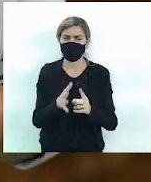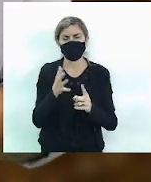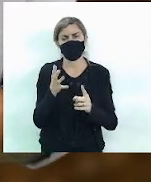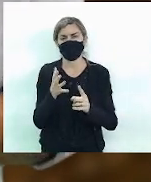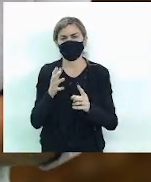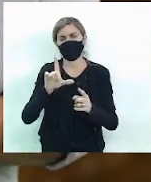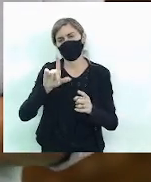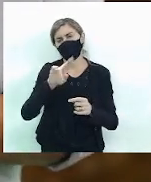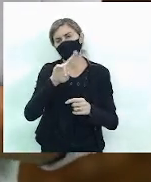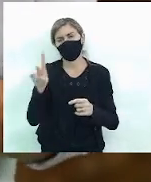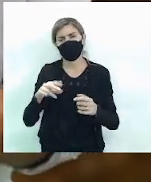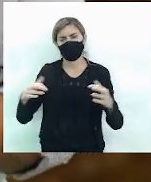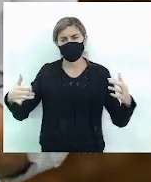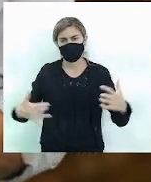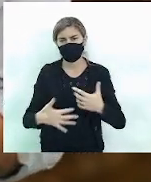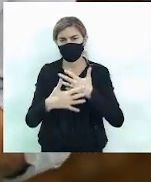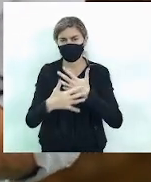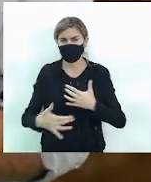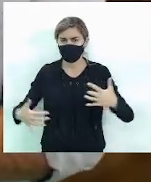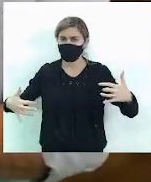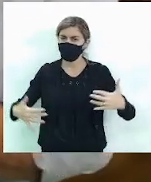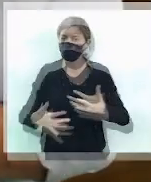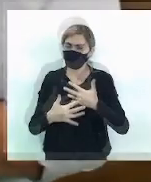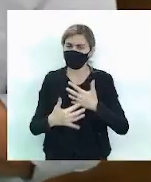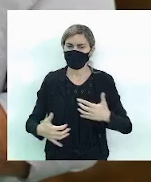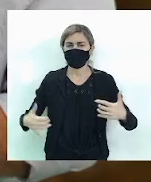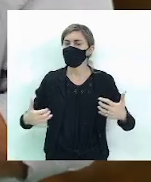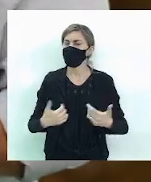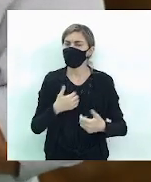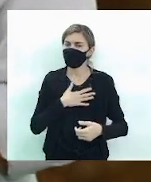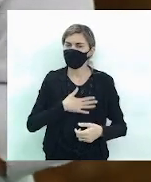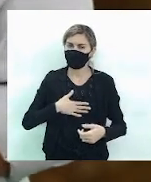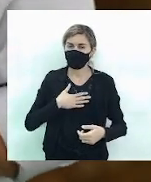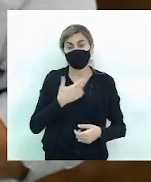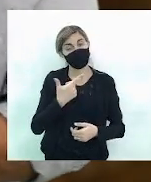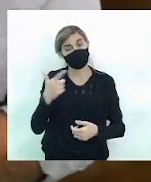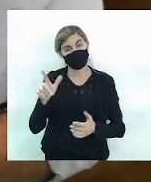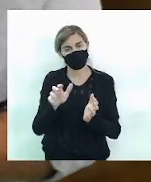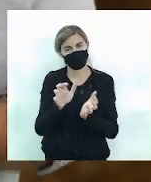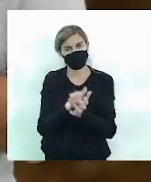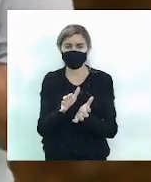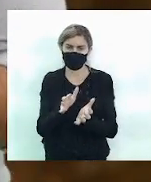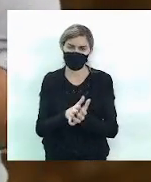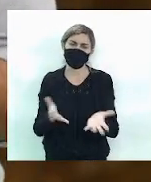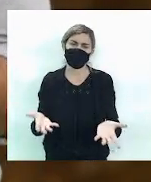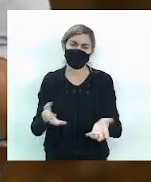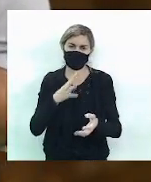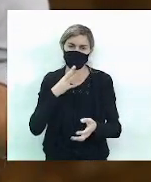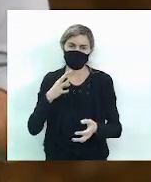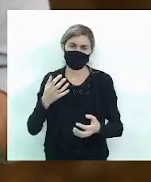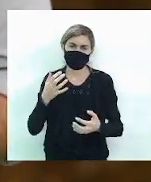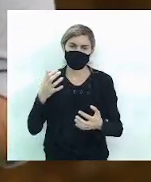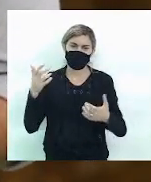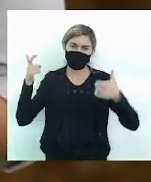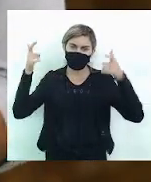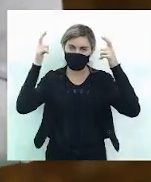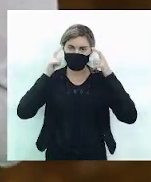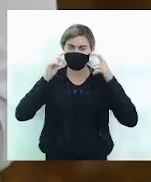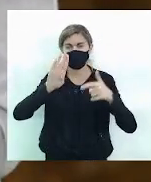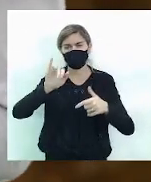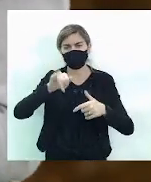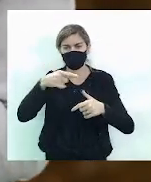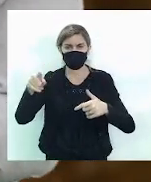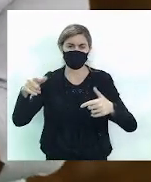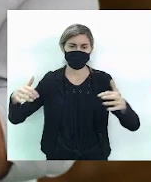Luiz Gonzaga. Ele escutava bastante Luiz Gonzaga. Né? Outro pernambucano conhecido como o Rei do Baião. E eu acho